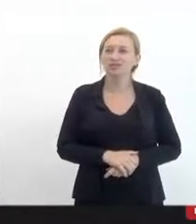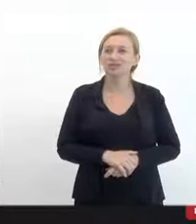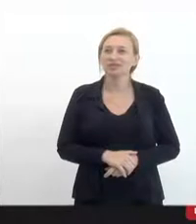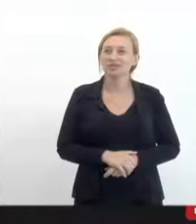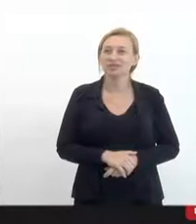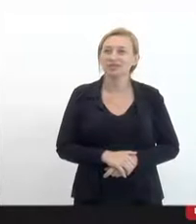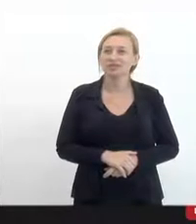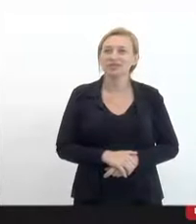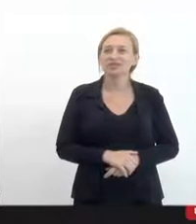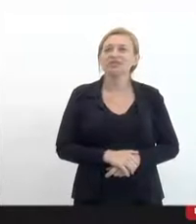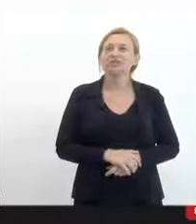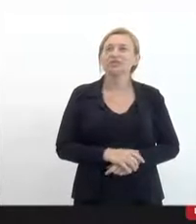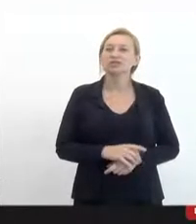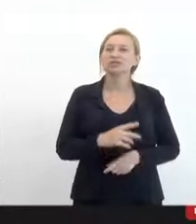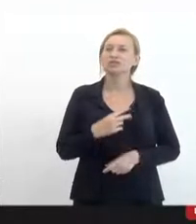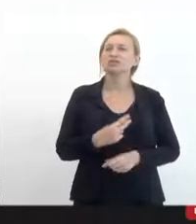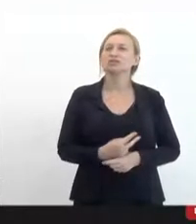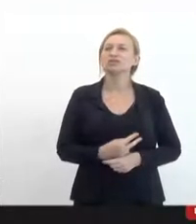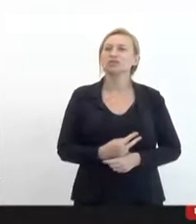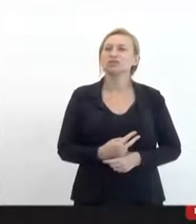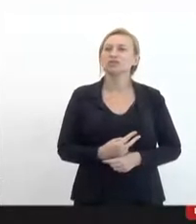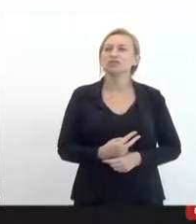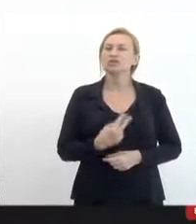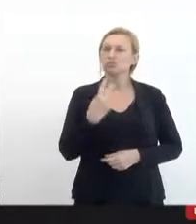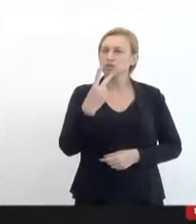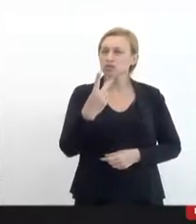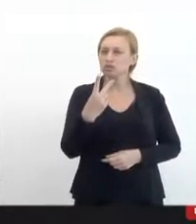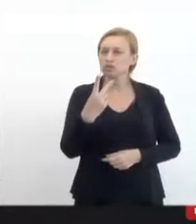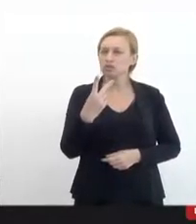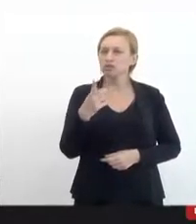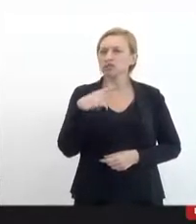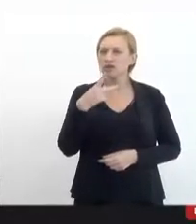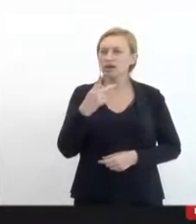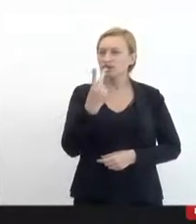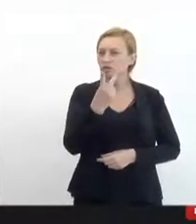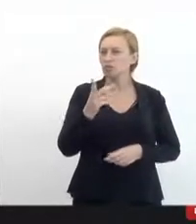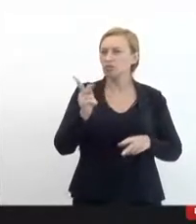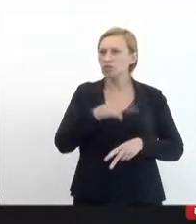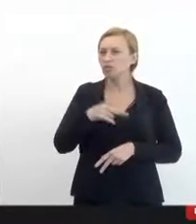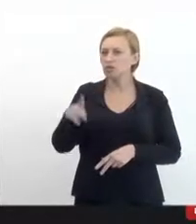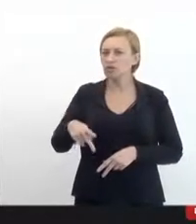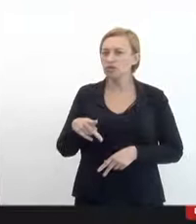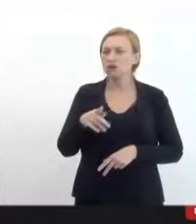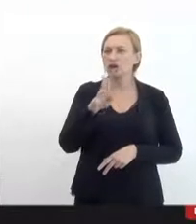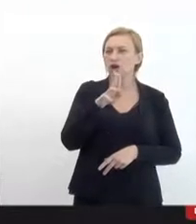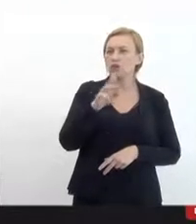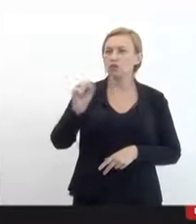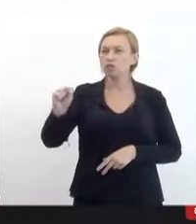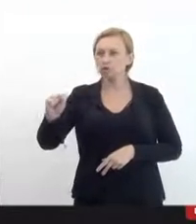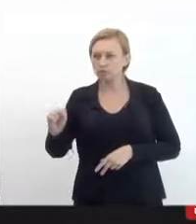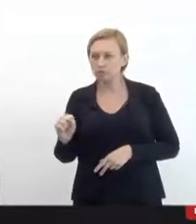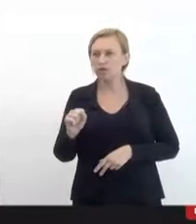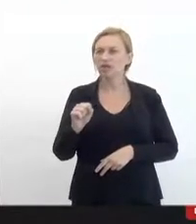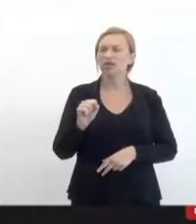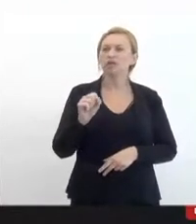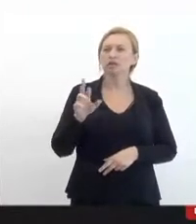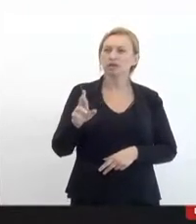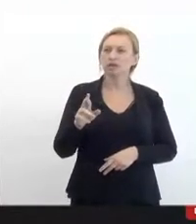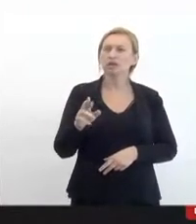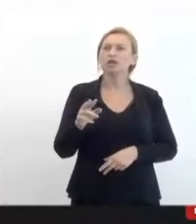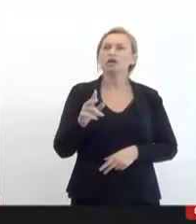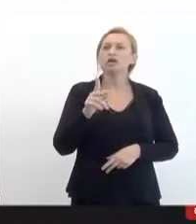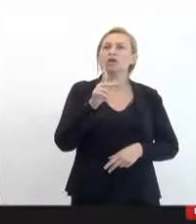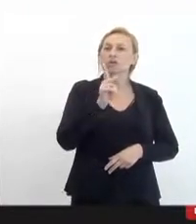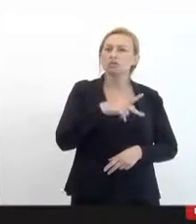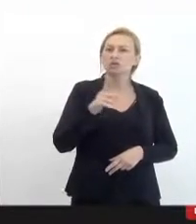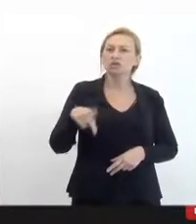duas manifestações de dois professores catedráticos da USP, o professor Roque Carrasa, o professor José